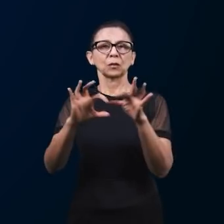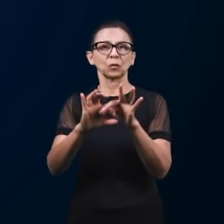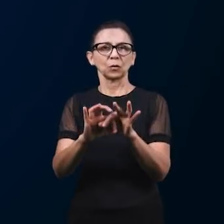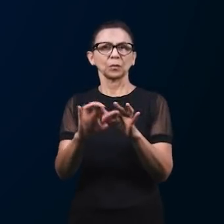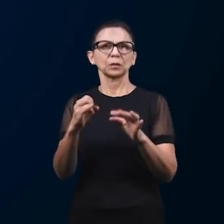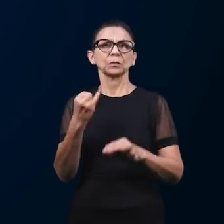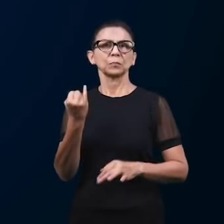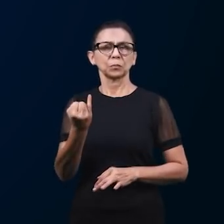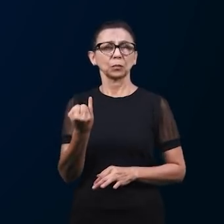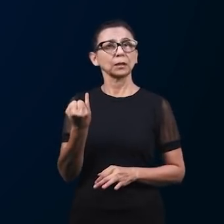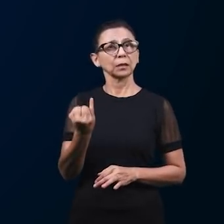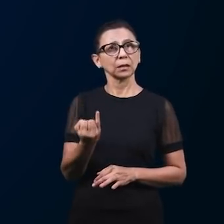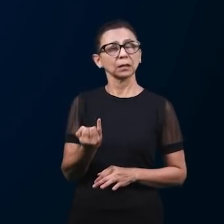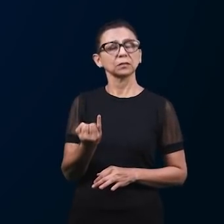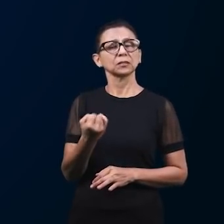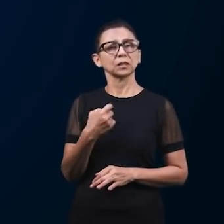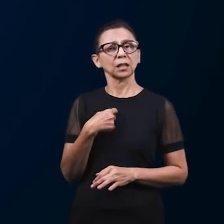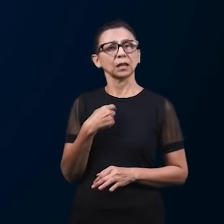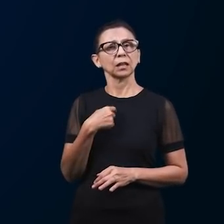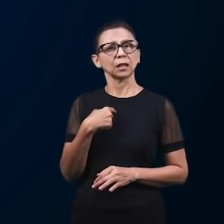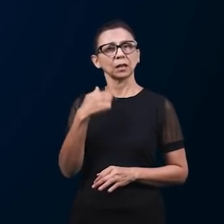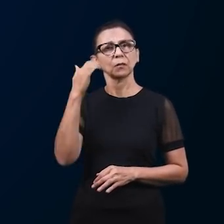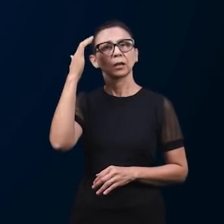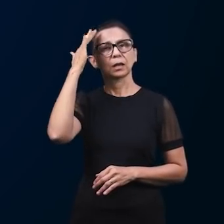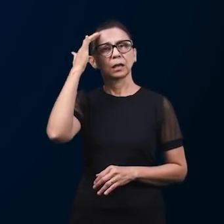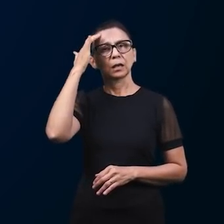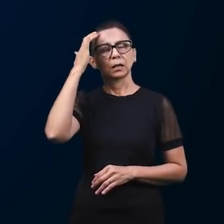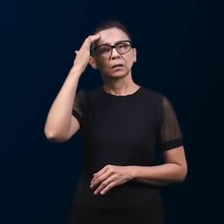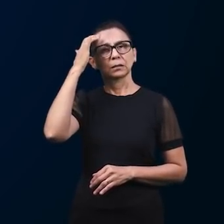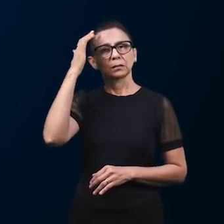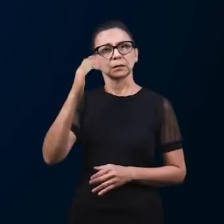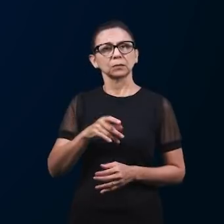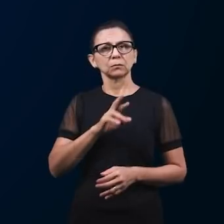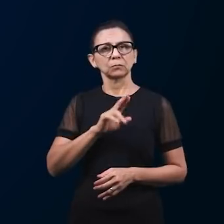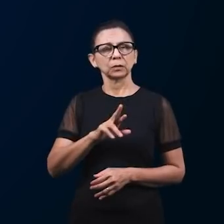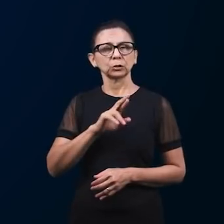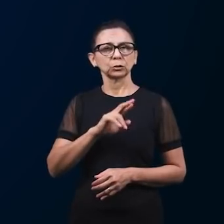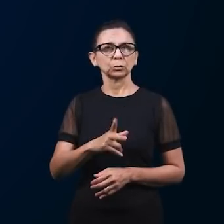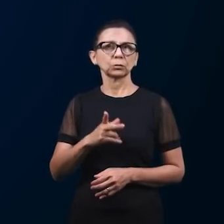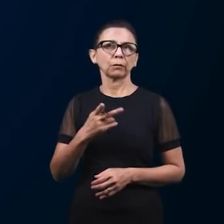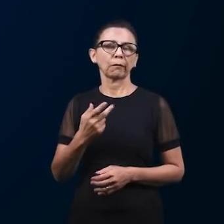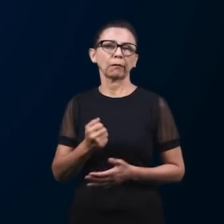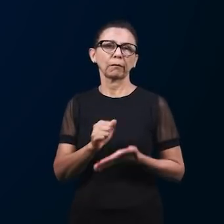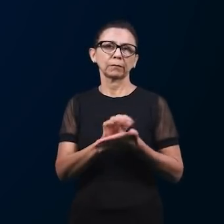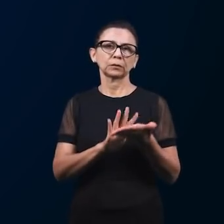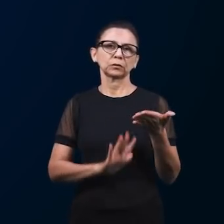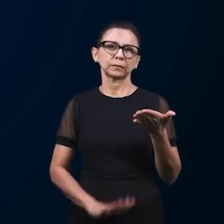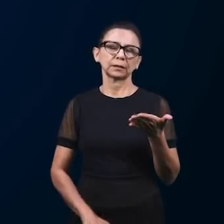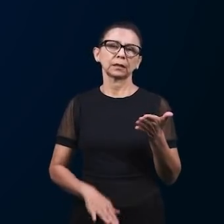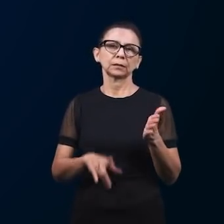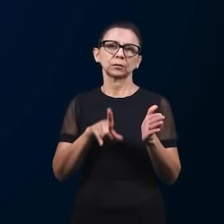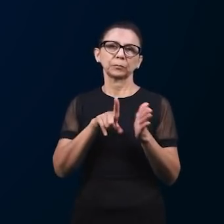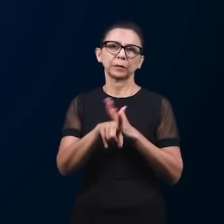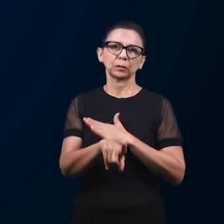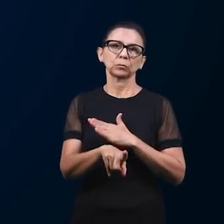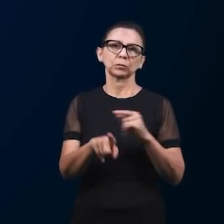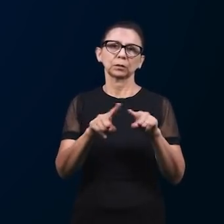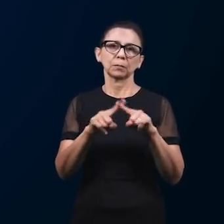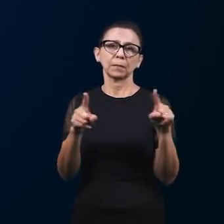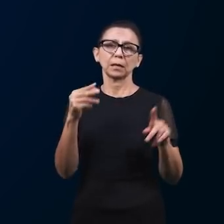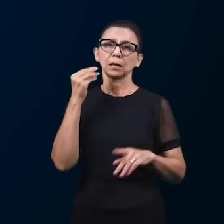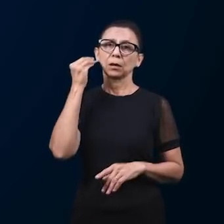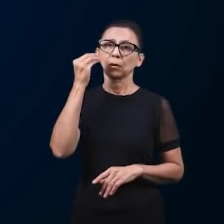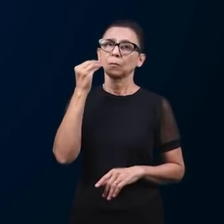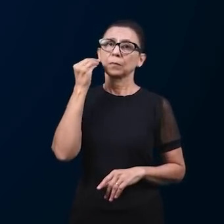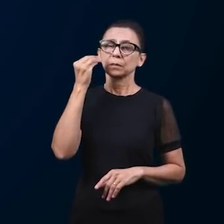É muito importante para mim e eu entendo que aqui não são apenas lições, mas aqui é